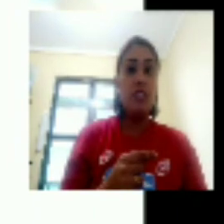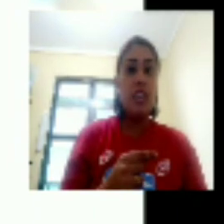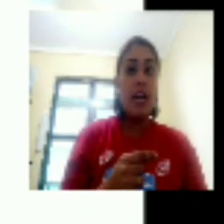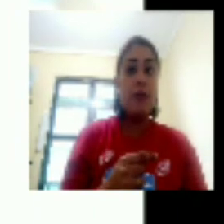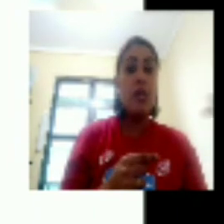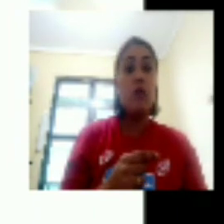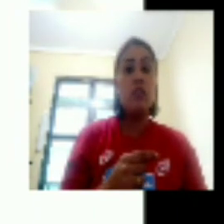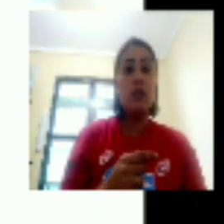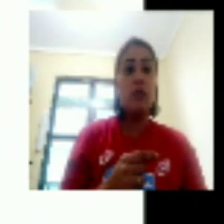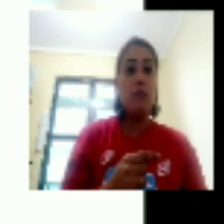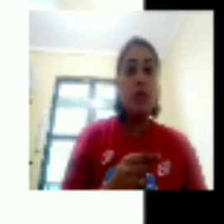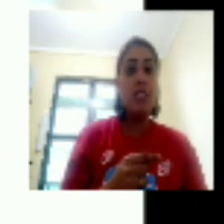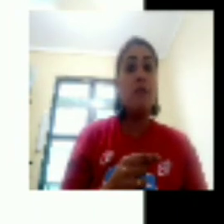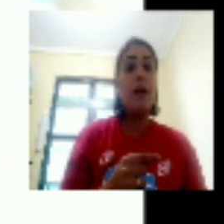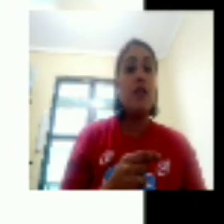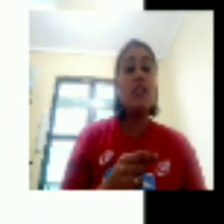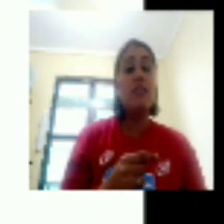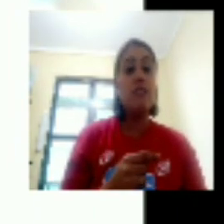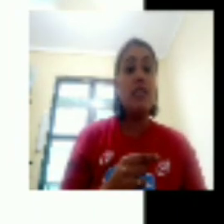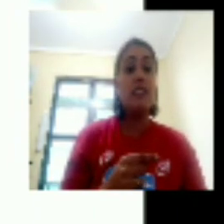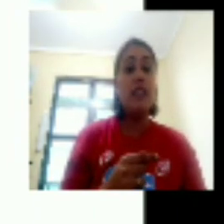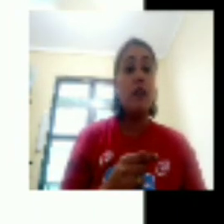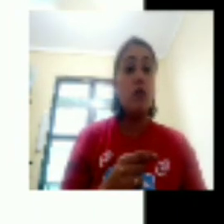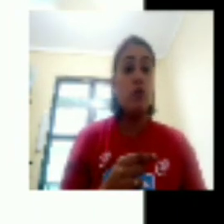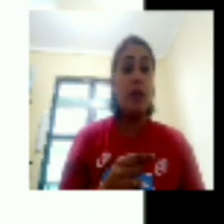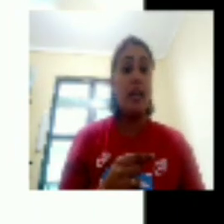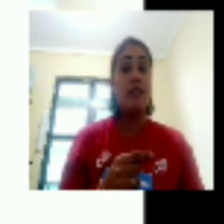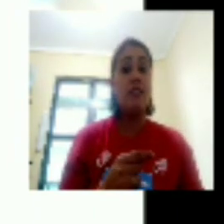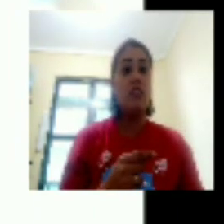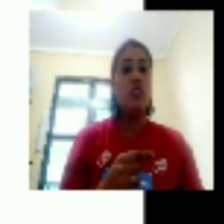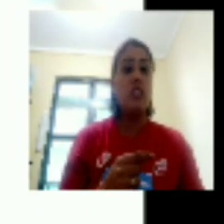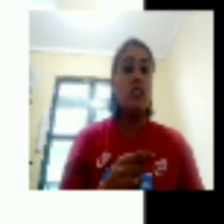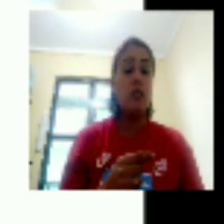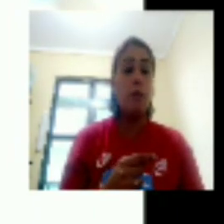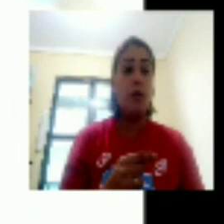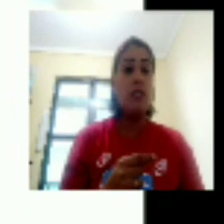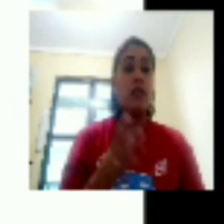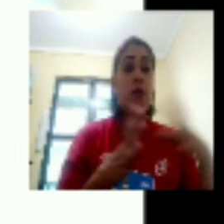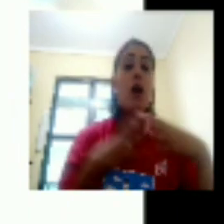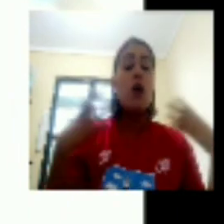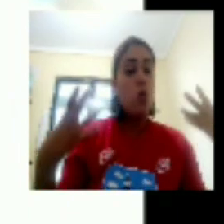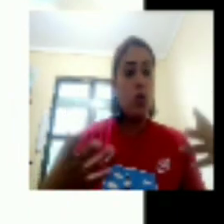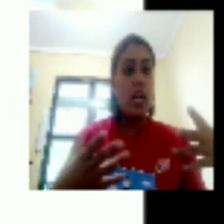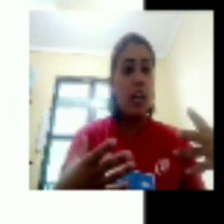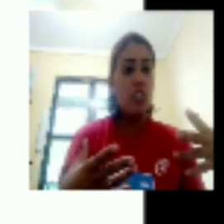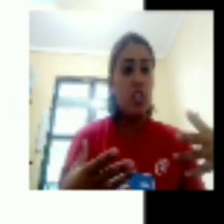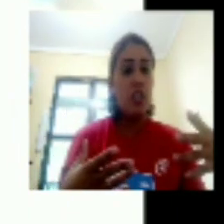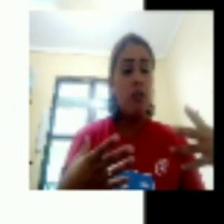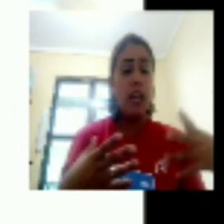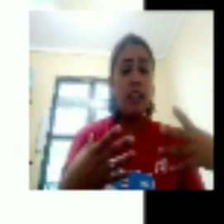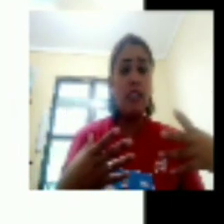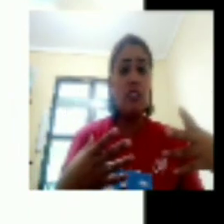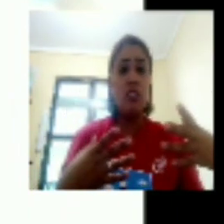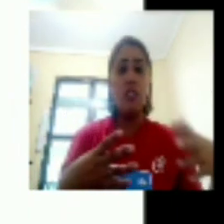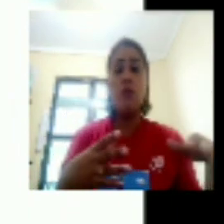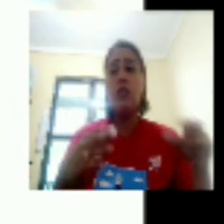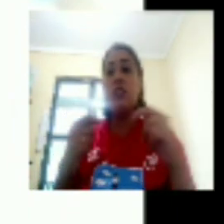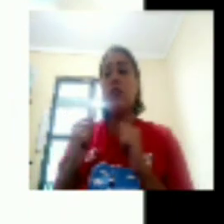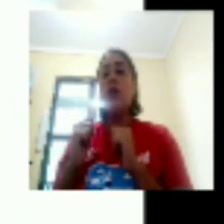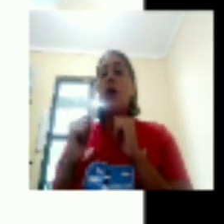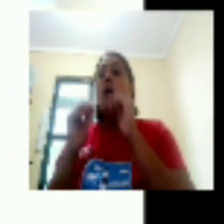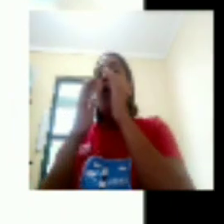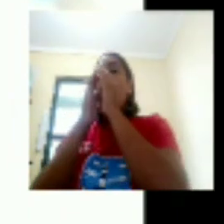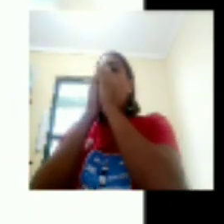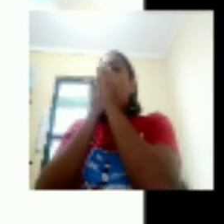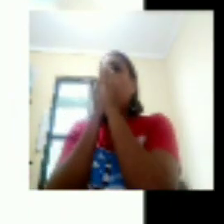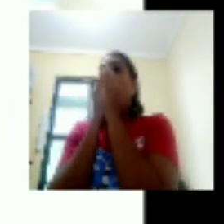de beneficiários e, consequentemente, maior a necessidade de recurso para garantir assistência a essa população. O que é que ele quis dizer com